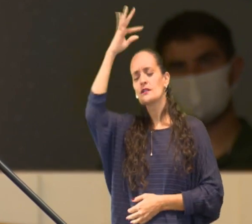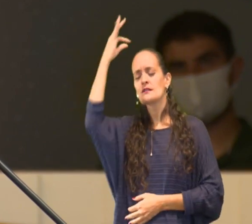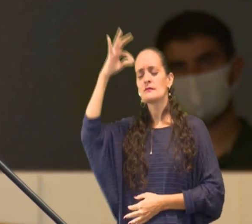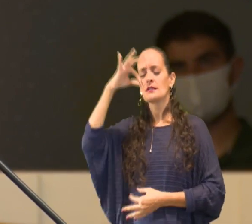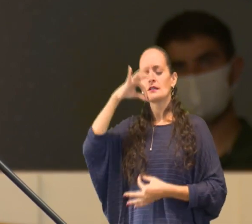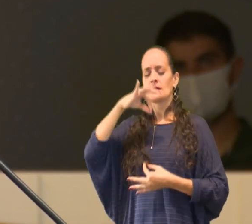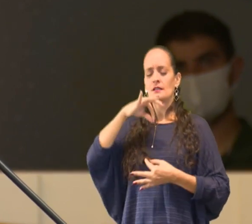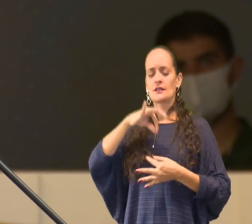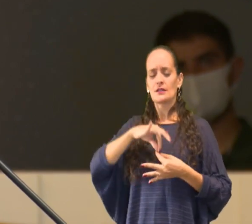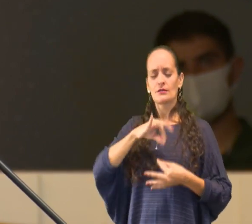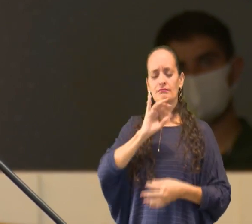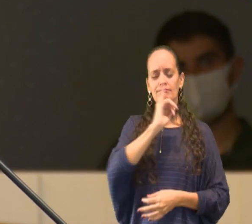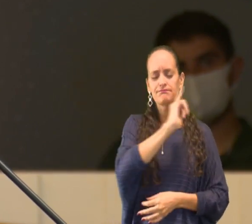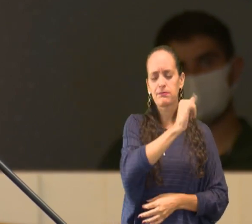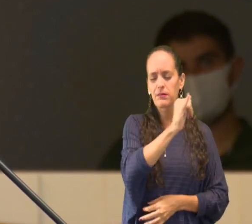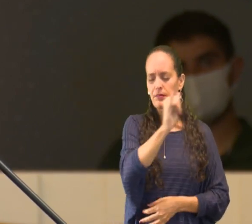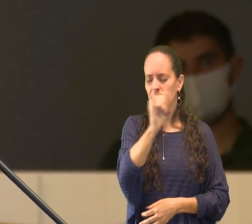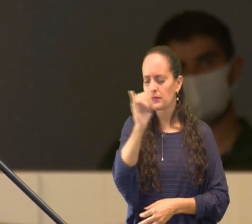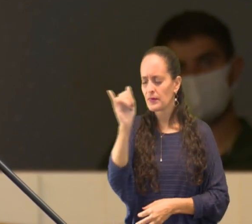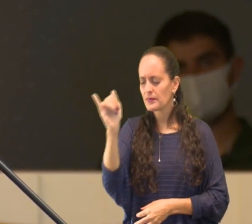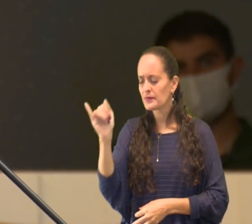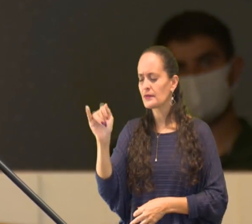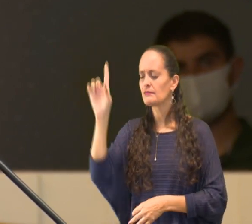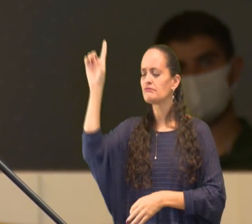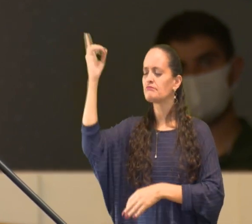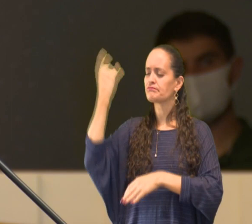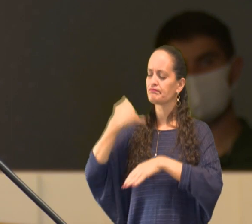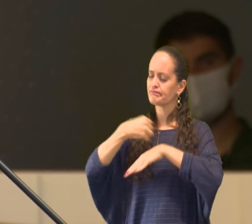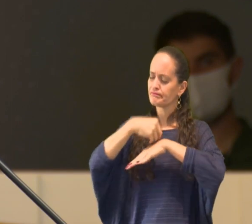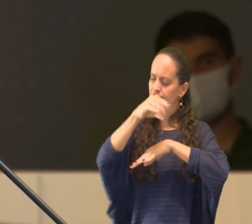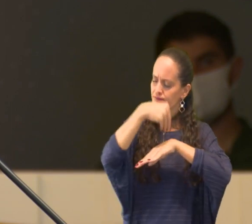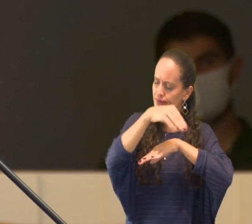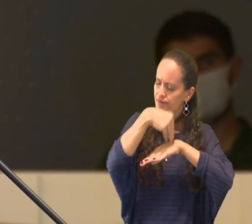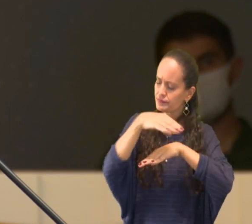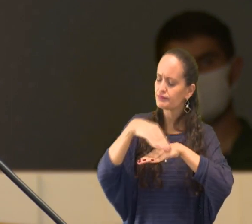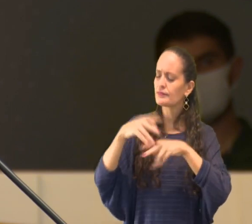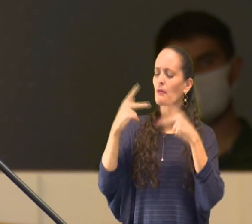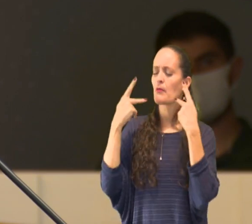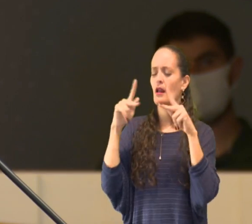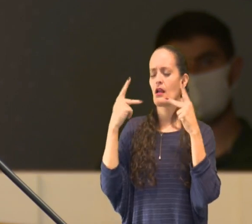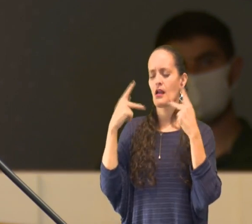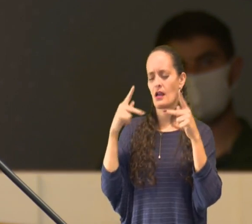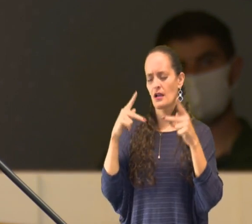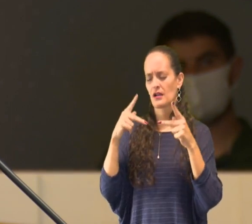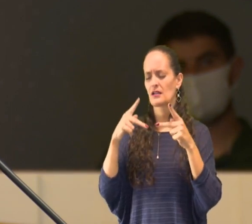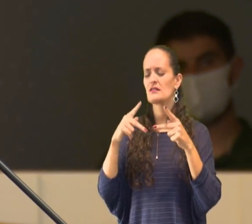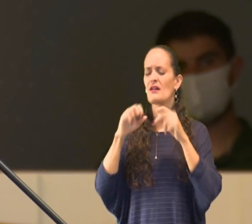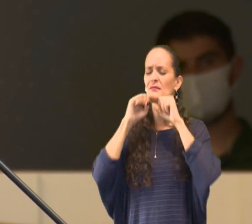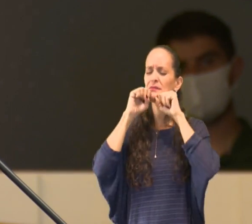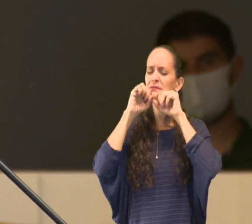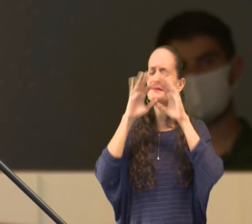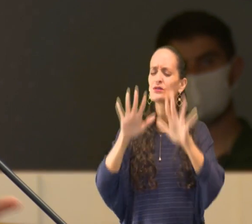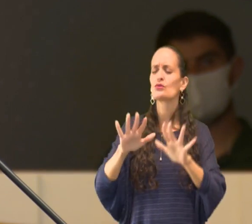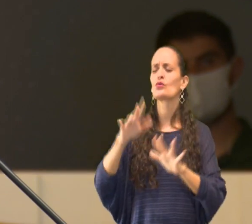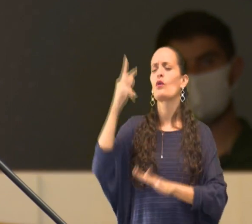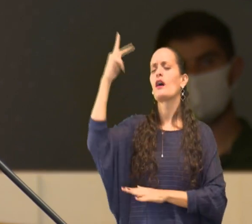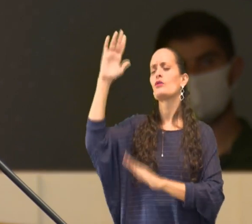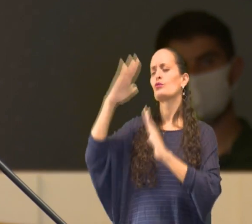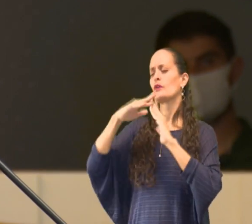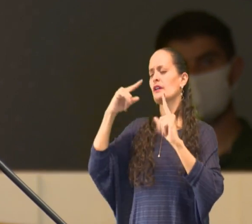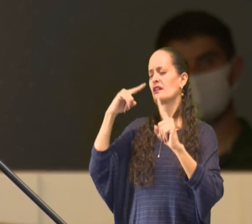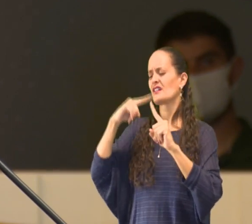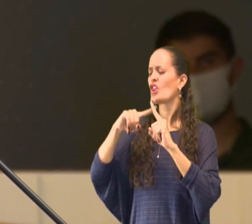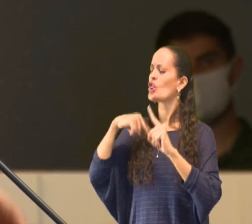continue a nos falar por intermédio do teu servo, o pastor Davi. Ó Deus, edifica a tua igreja, nós precisamos, ó Deus, ser